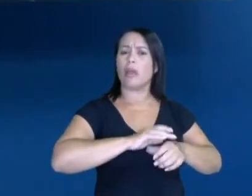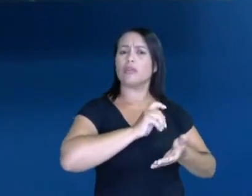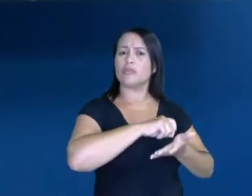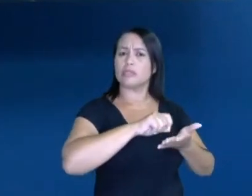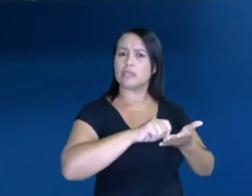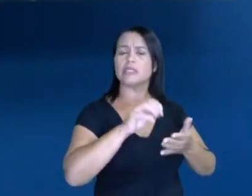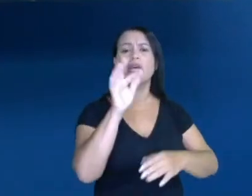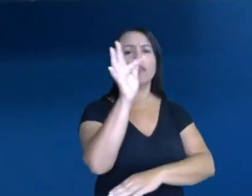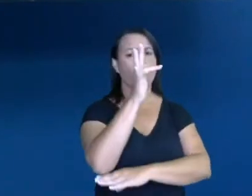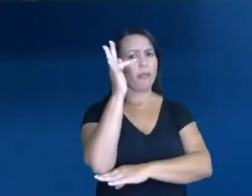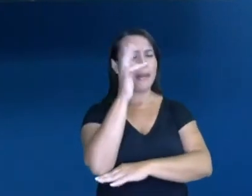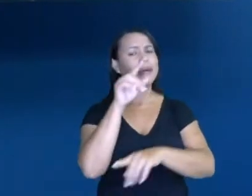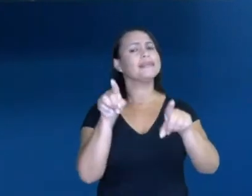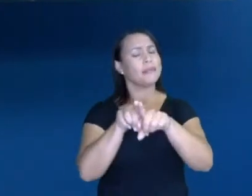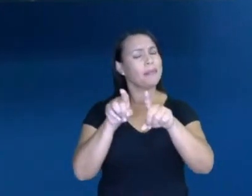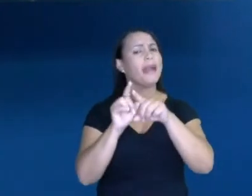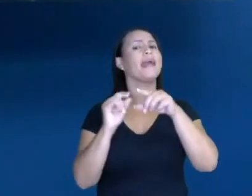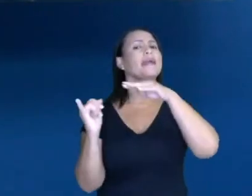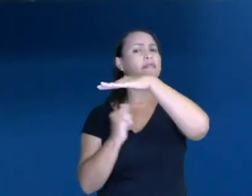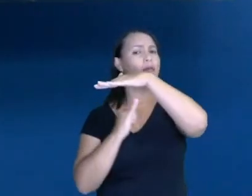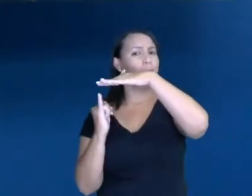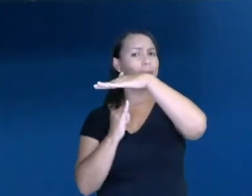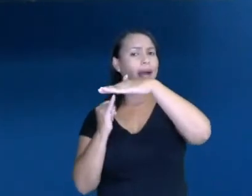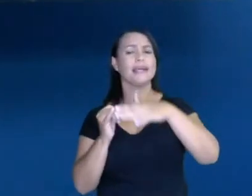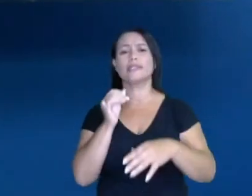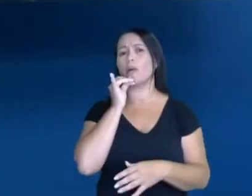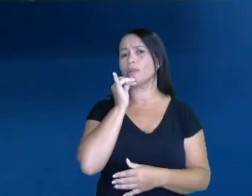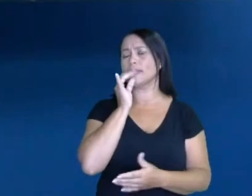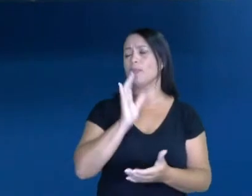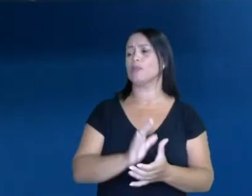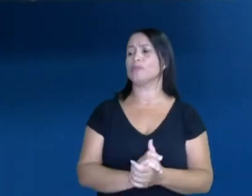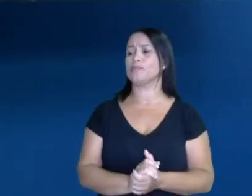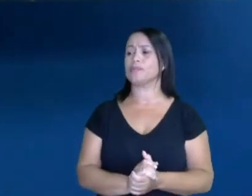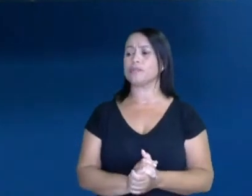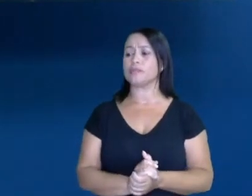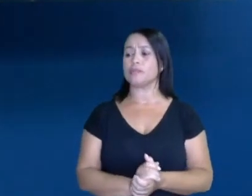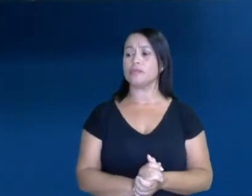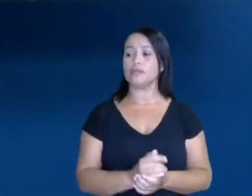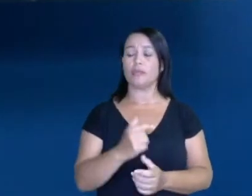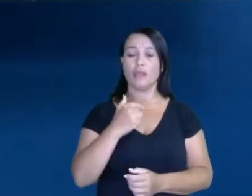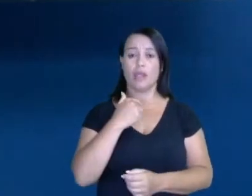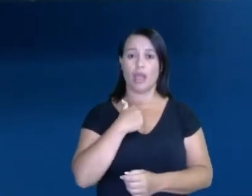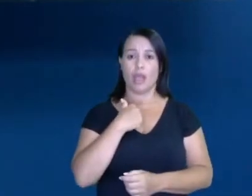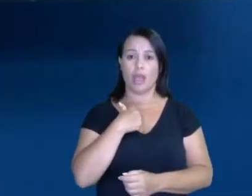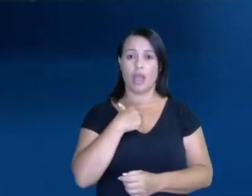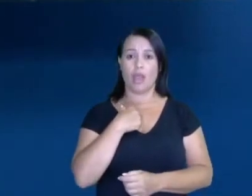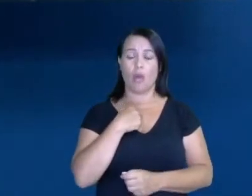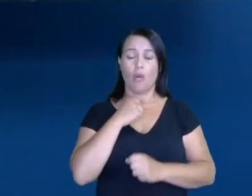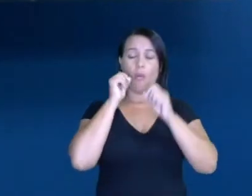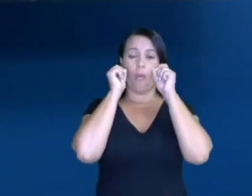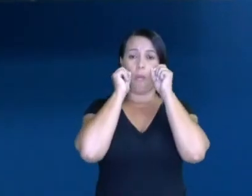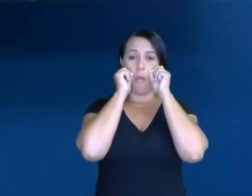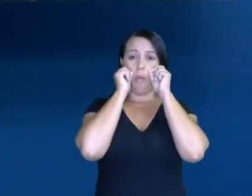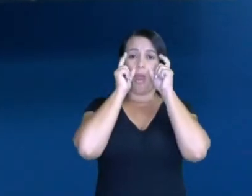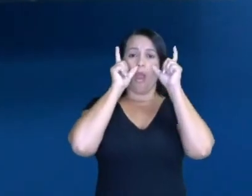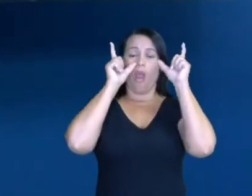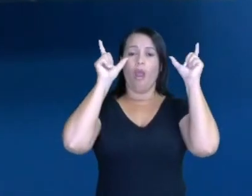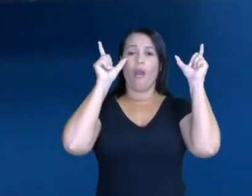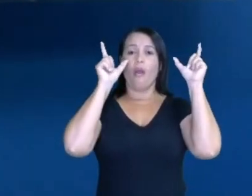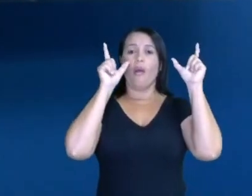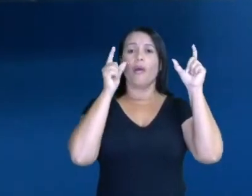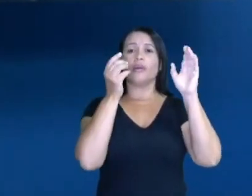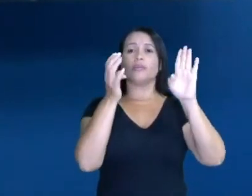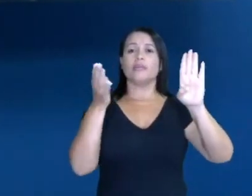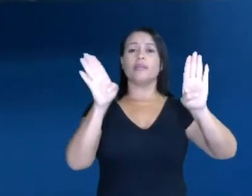momentos formais e em momentos informais. Eu trouxe alguns exemplos. Eu acordo e vou deixar um recado para minha mãe na porta